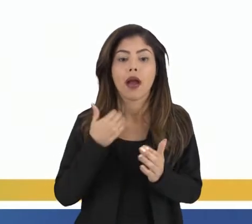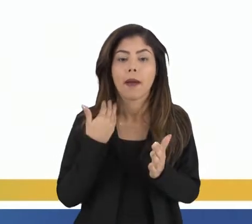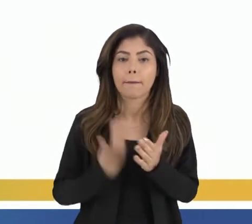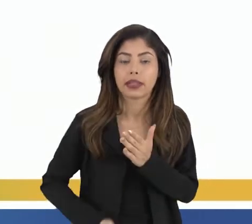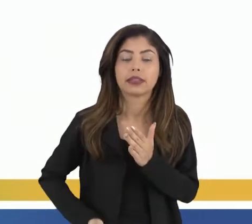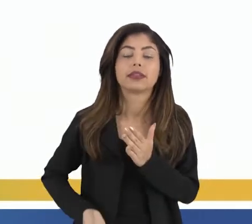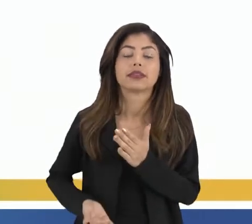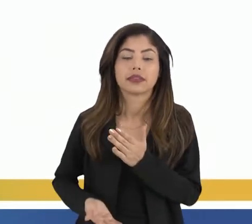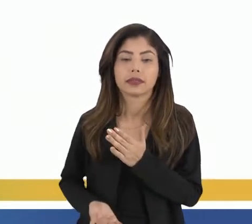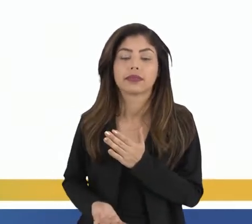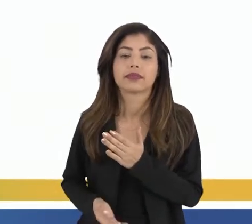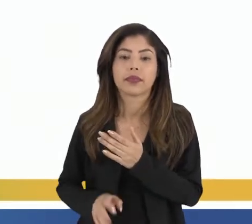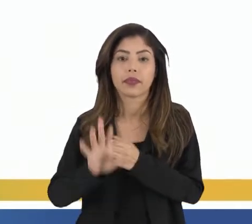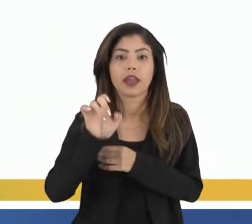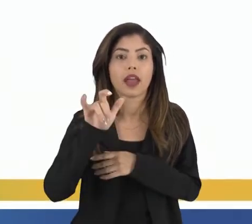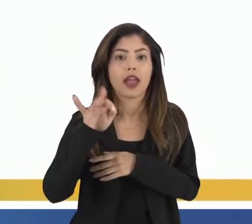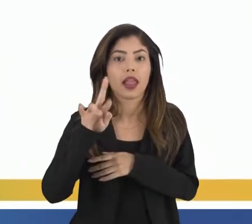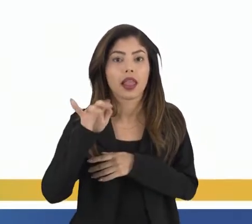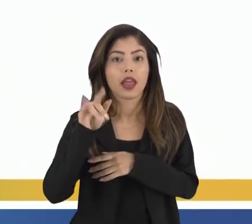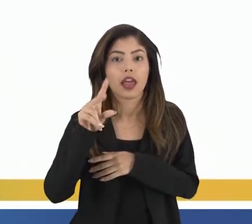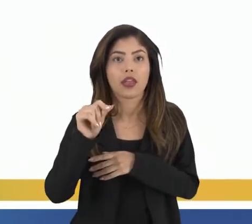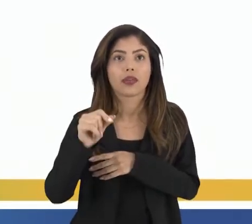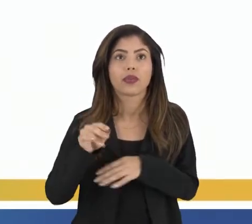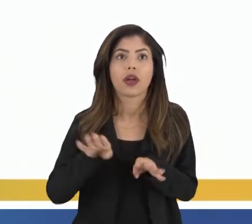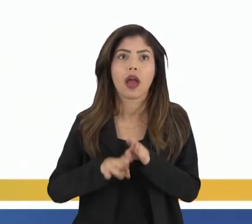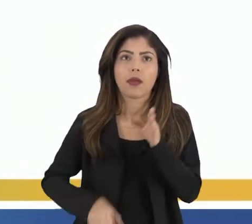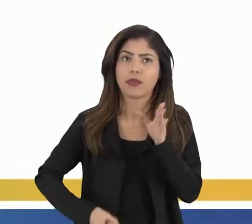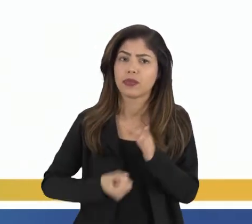perder elétrons. Então, vamos criar o primeiro